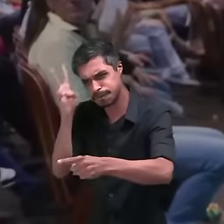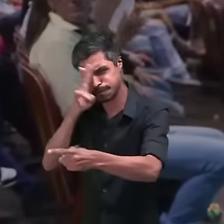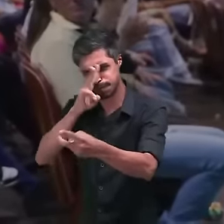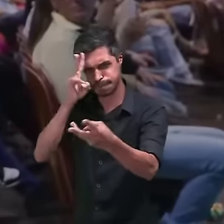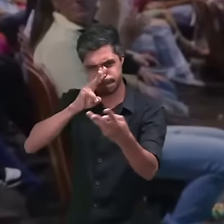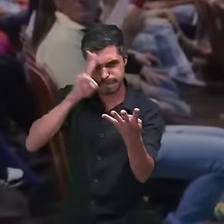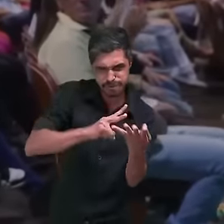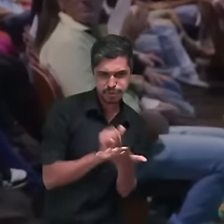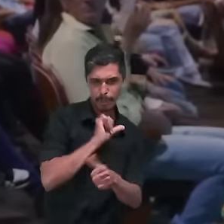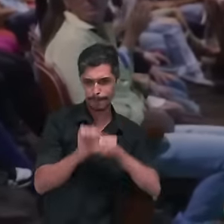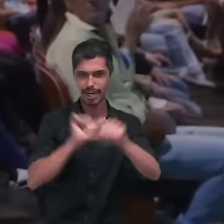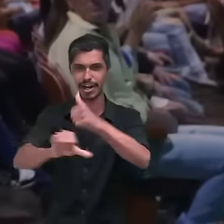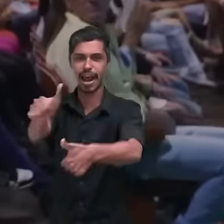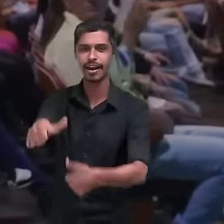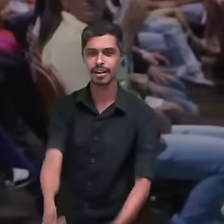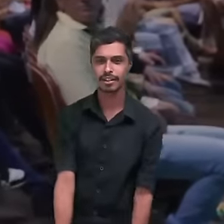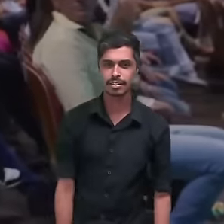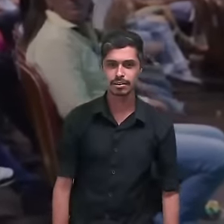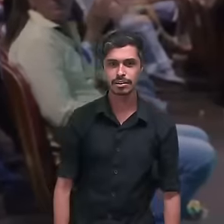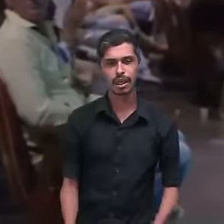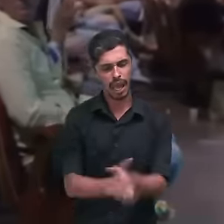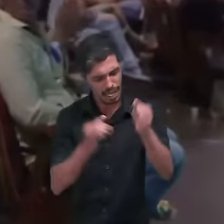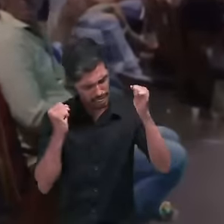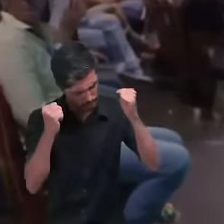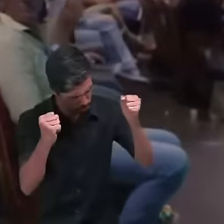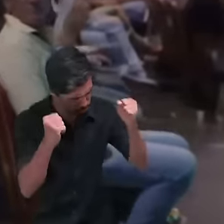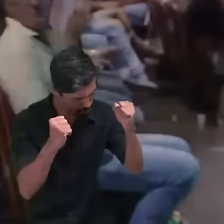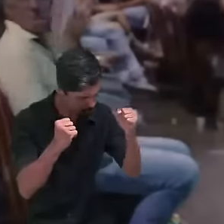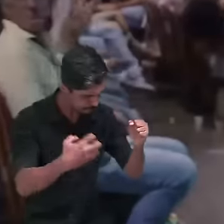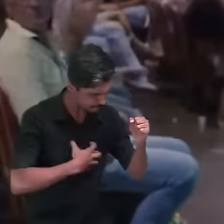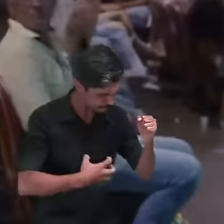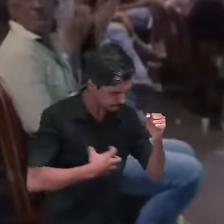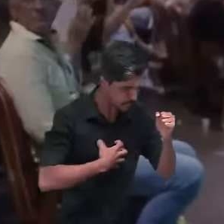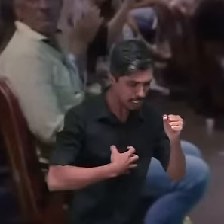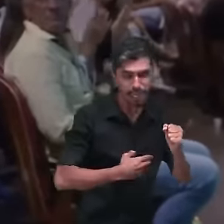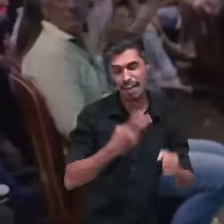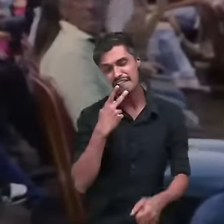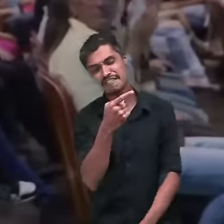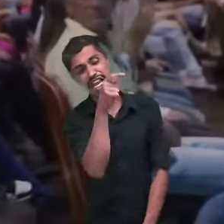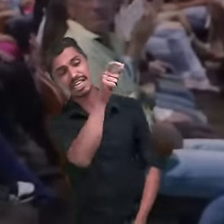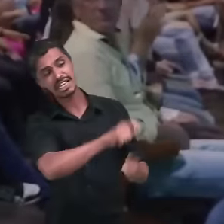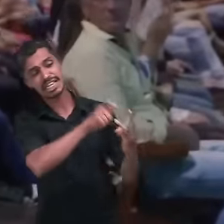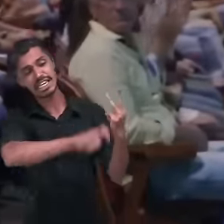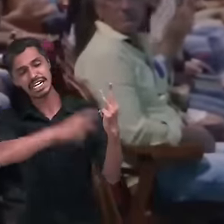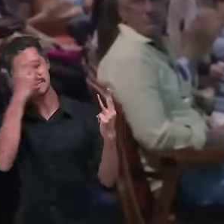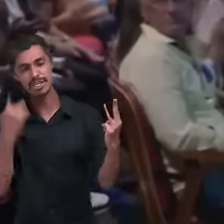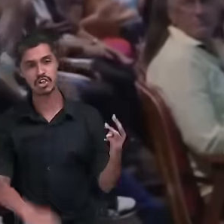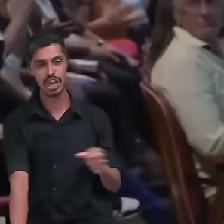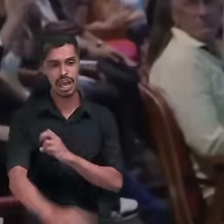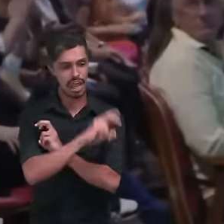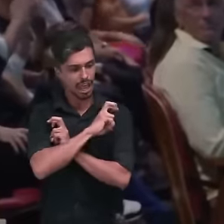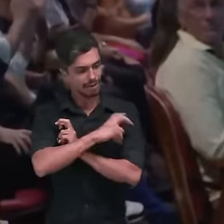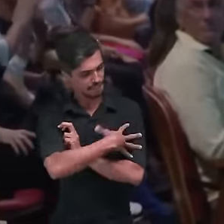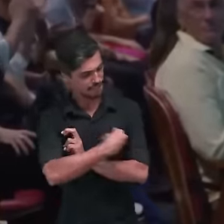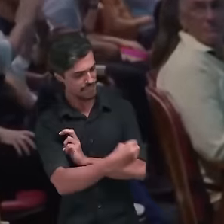Eu estou sentindo o poder de Deus, aleluia. Fala para 3 pessoas. La fila de Faraón va a pasar por tu casa. A fila de